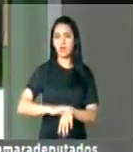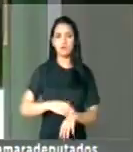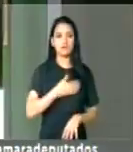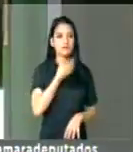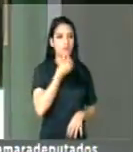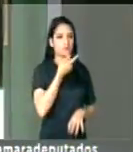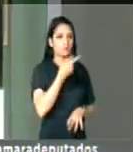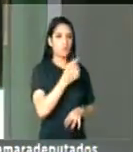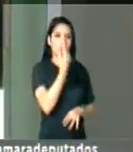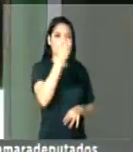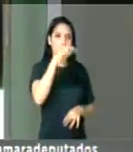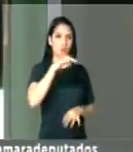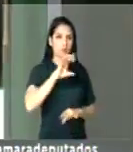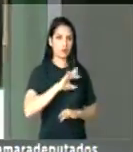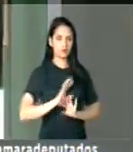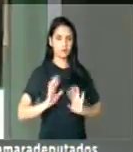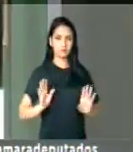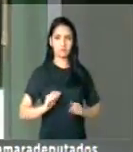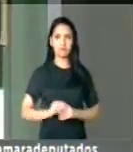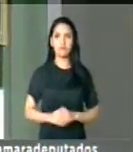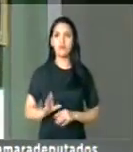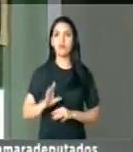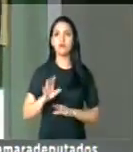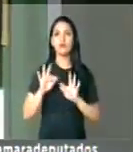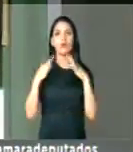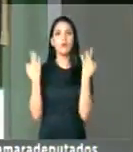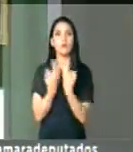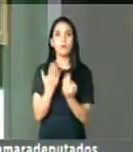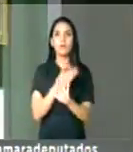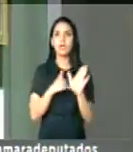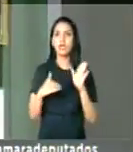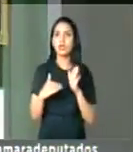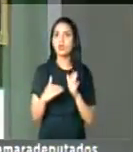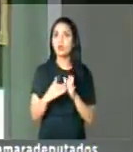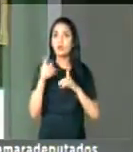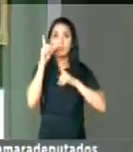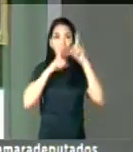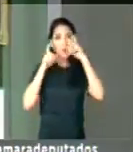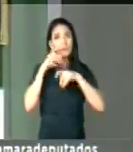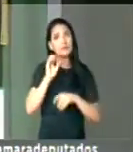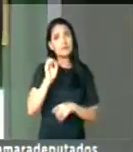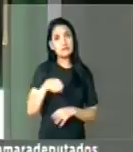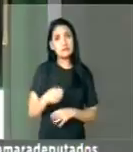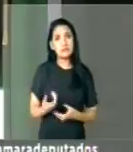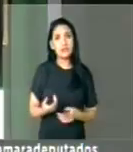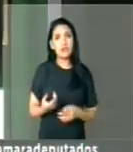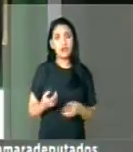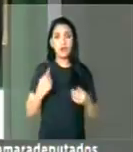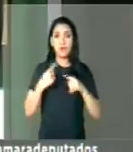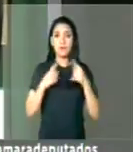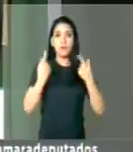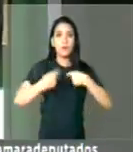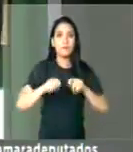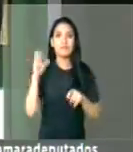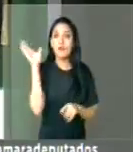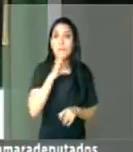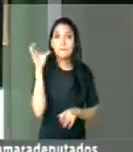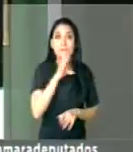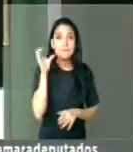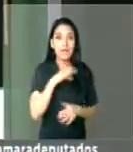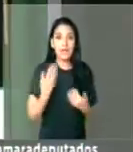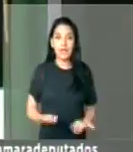sim. Primeiro, porque não haveria a menor necessidade daquela pressa, ele estava sob cuidados médicos. Não se